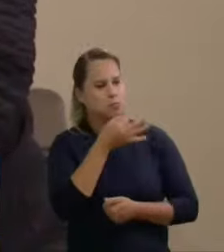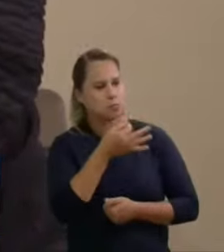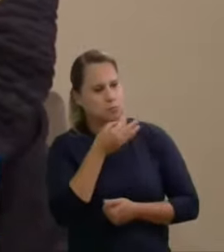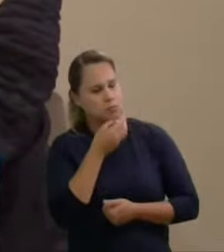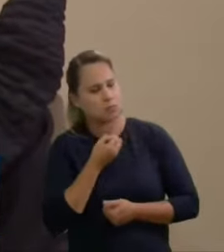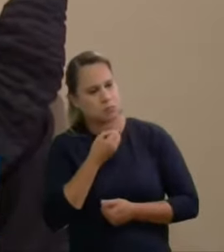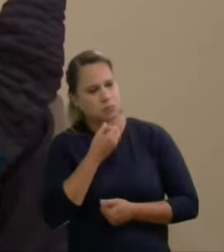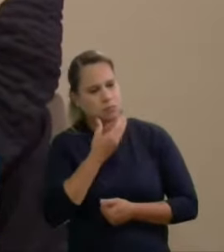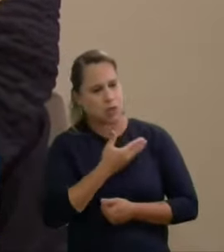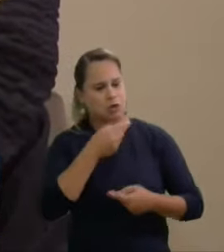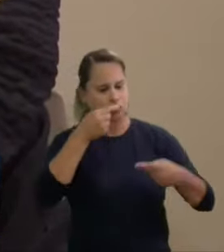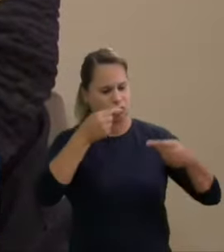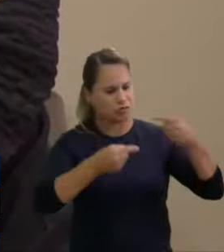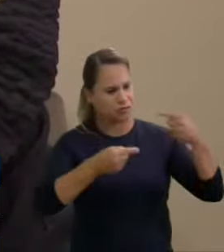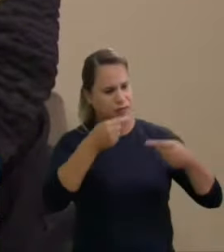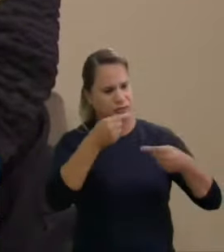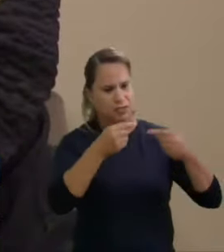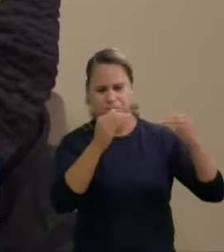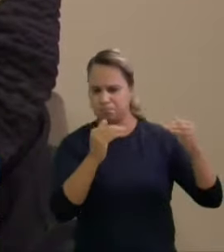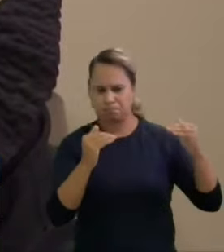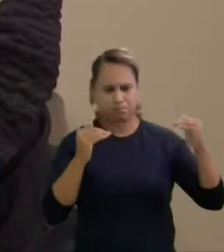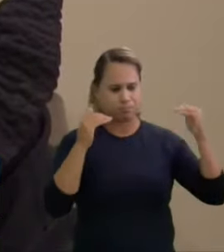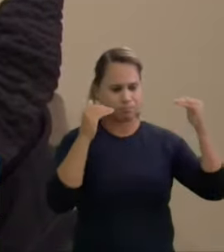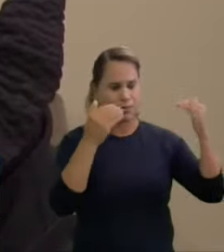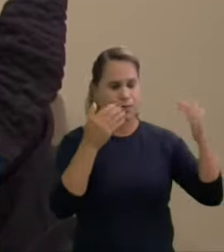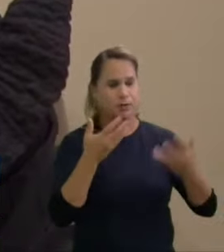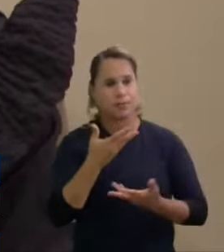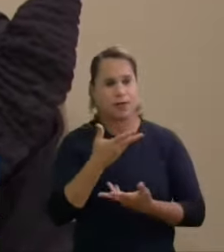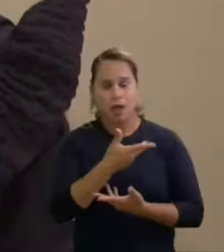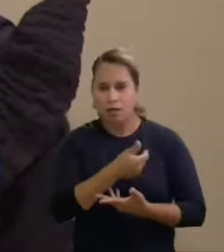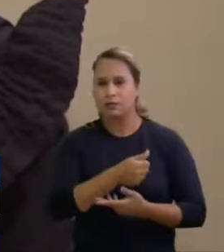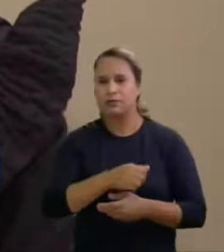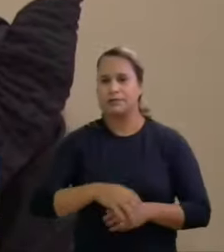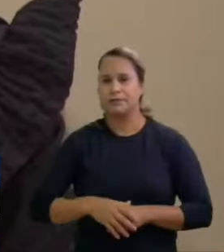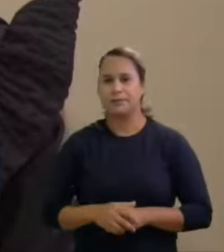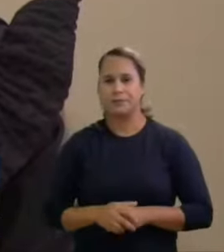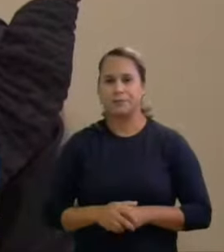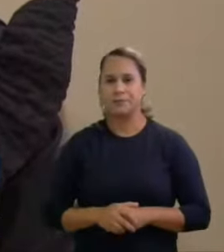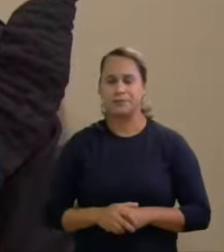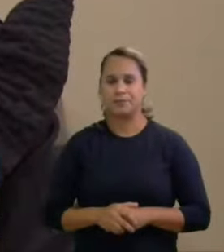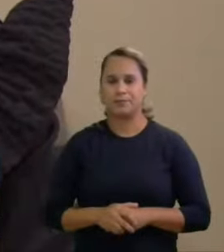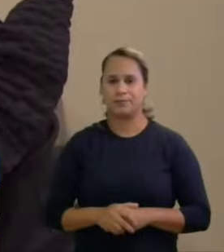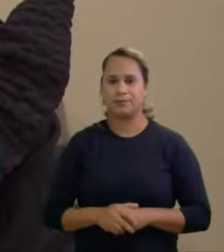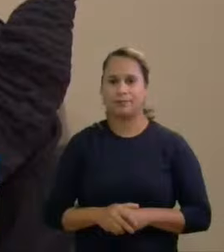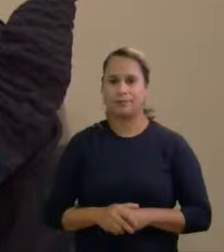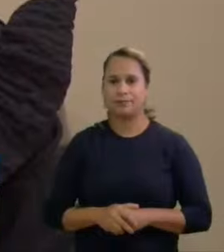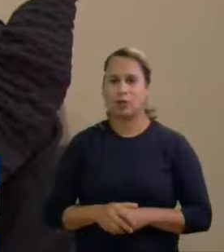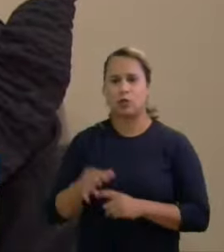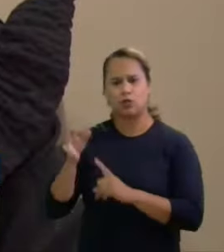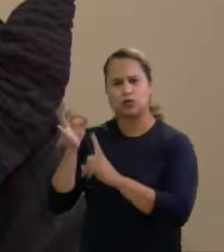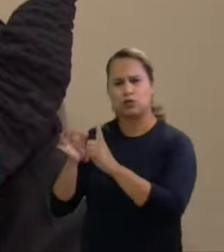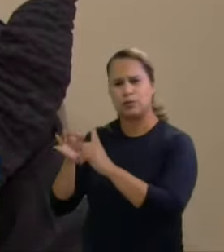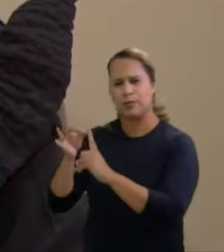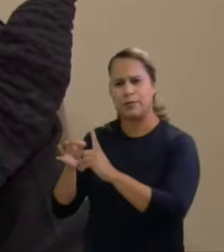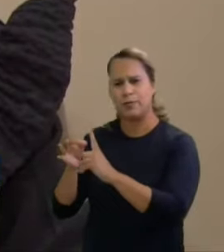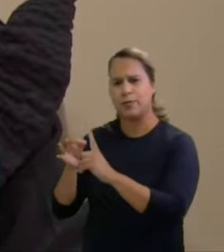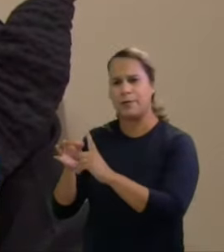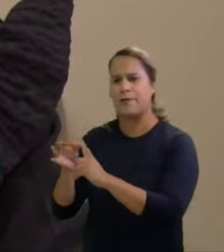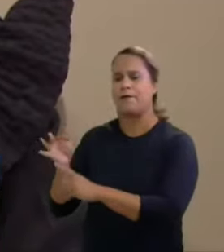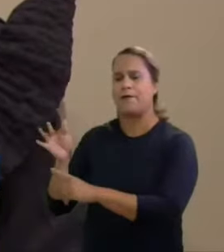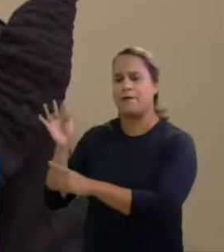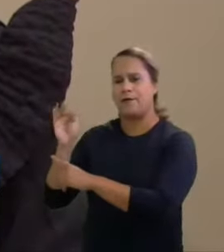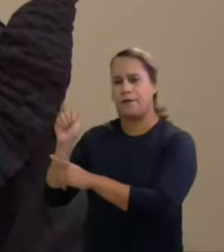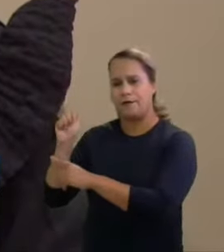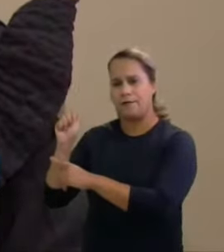do do do desembargador falavinha que tá ao meu lado eh trouxe um voto eh